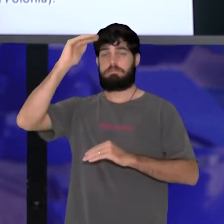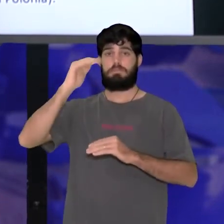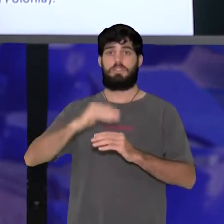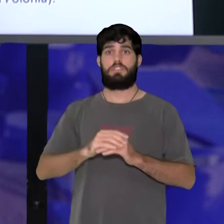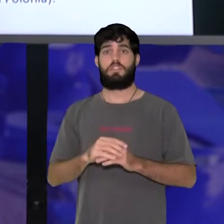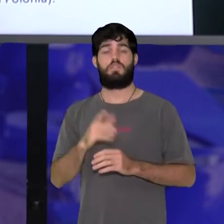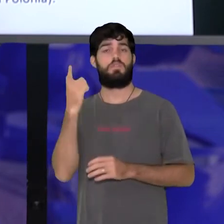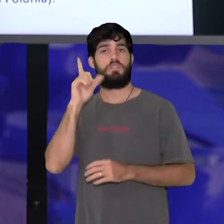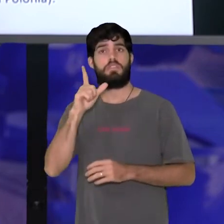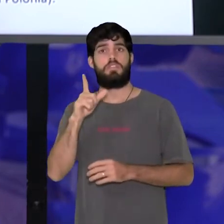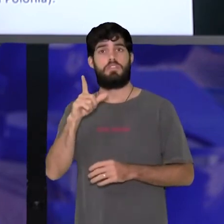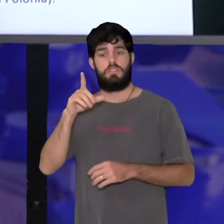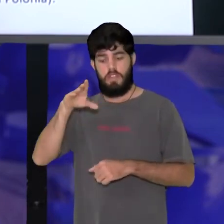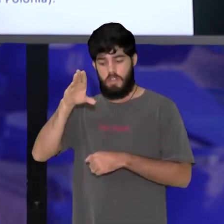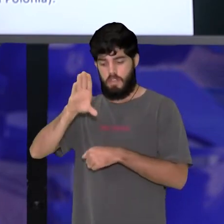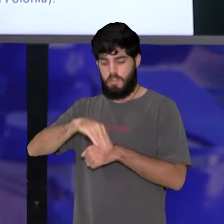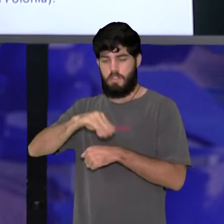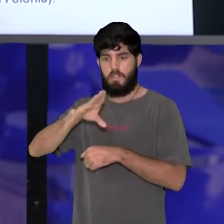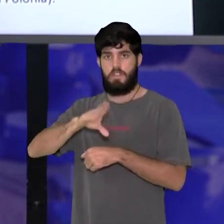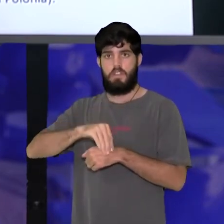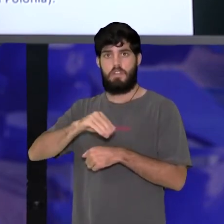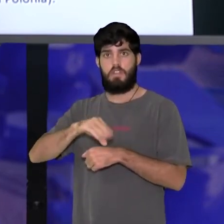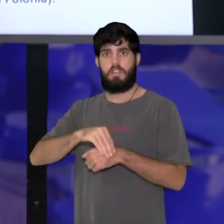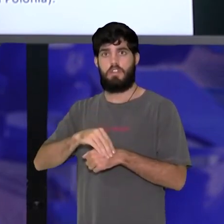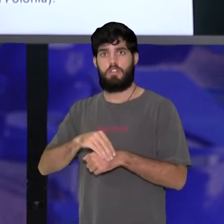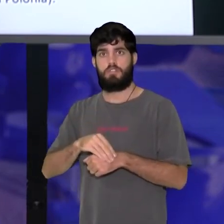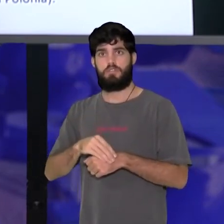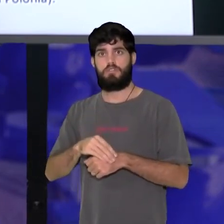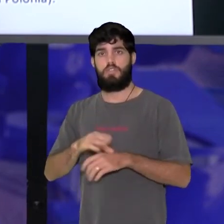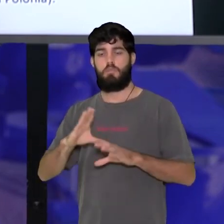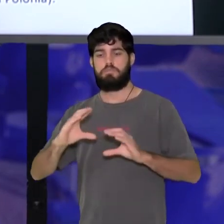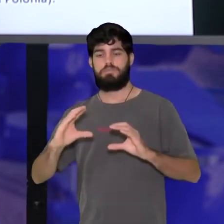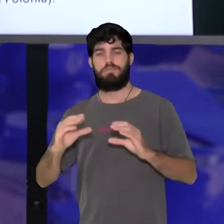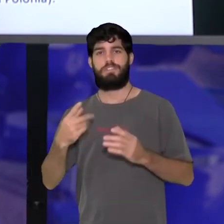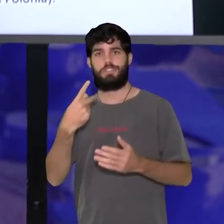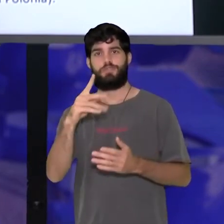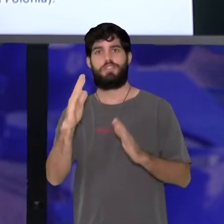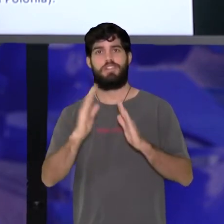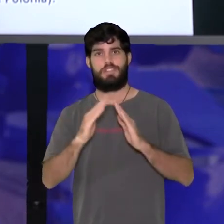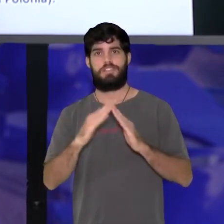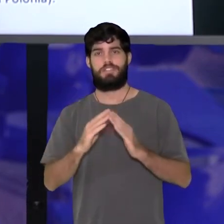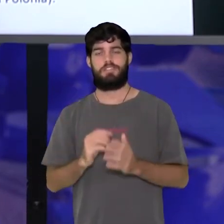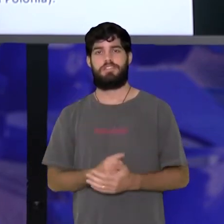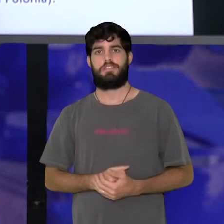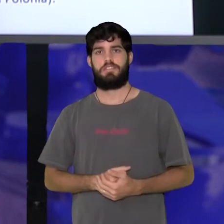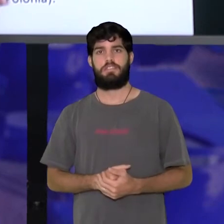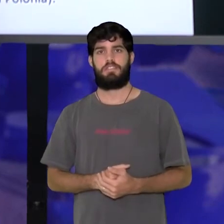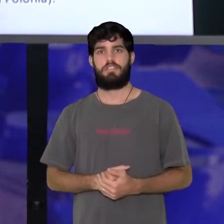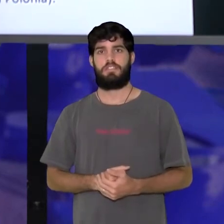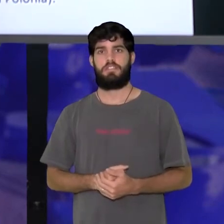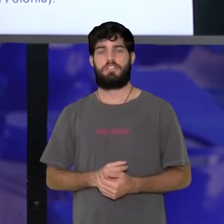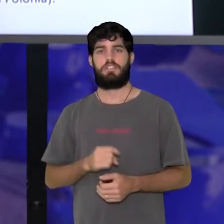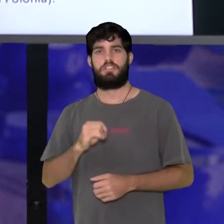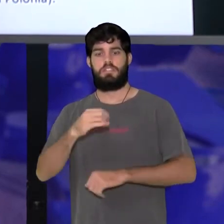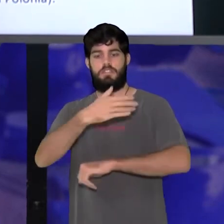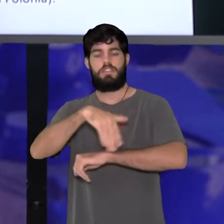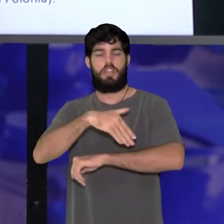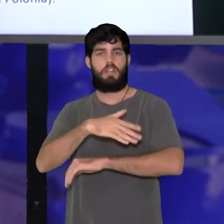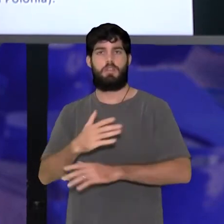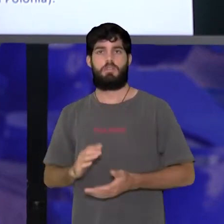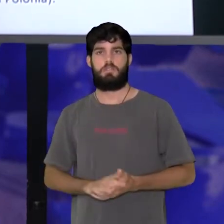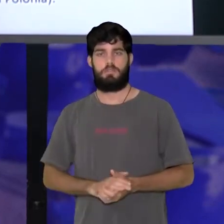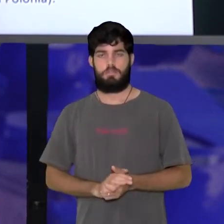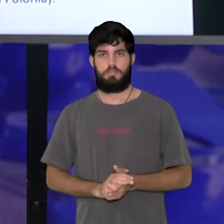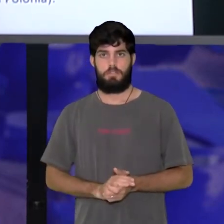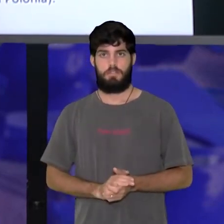ele conseguia fotografar o sofá da sua casa, se ele estivesse livre, né? Se ele estivesse ao relento. Então